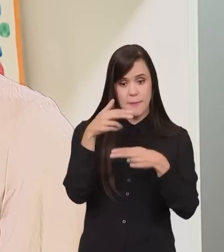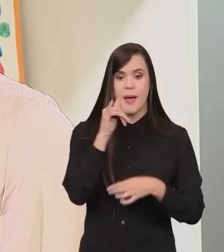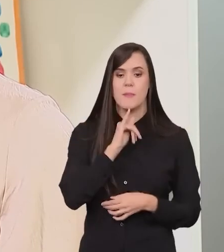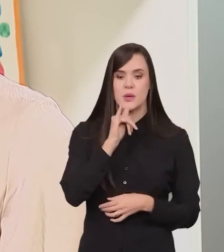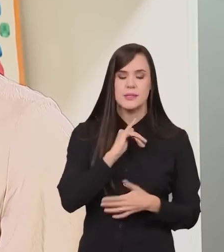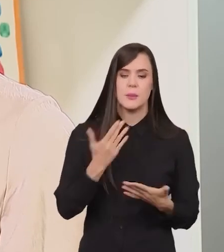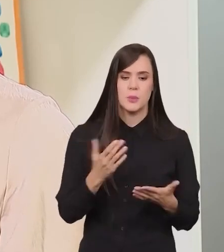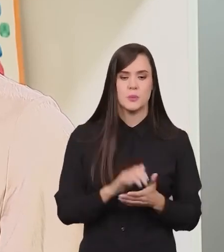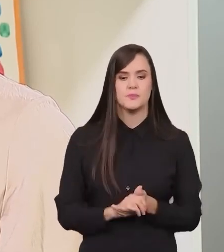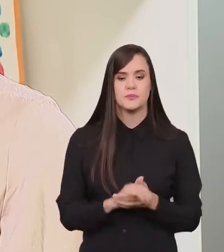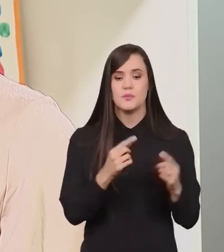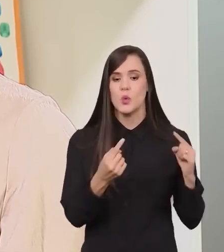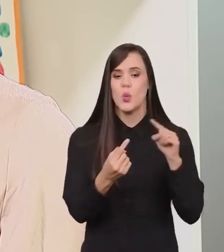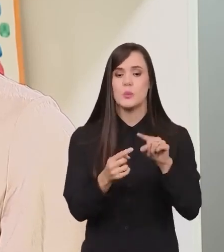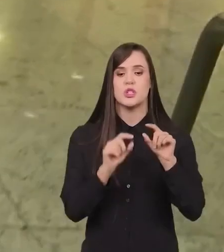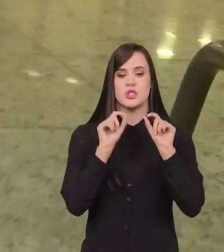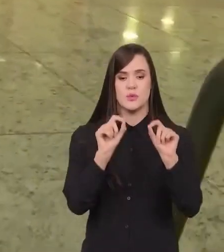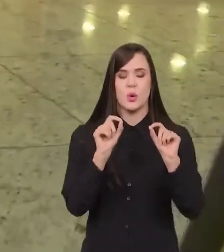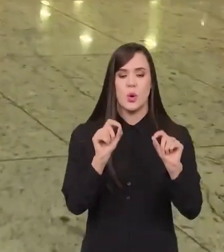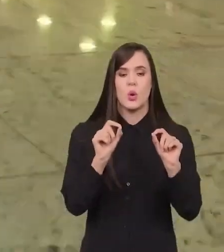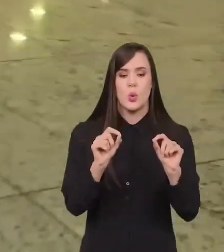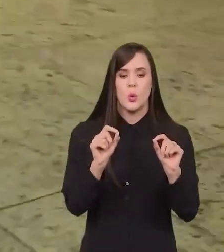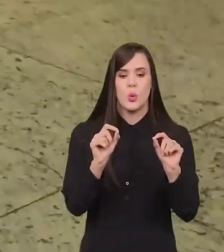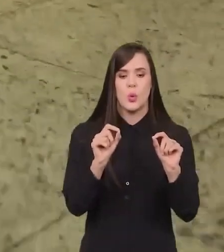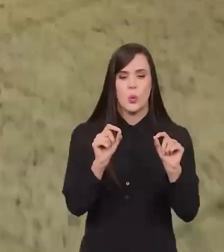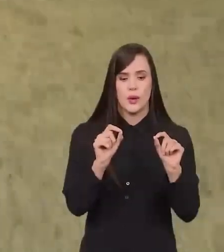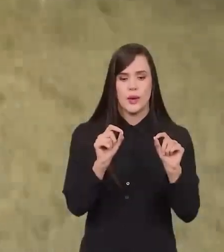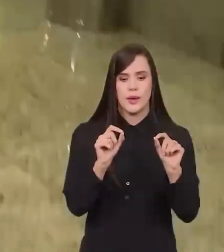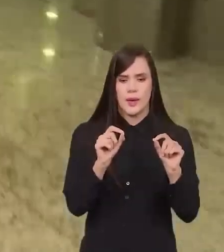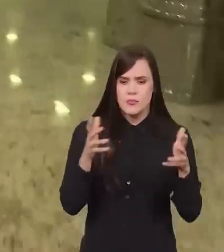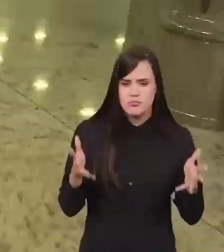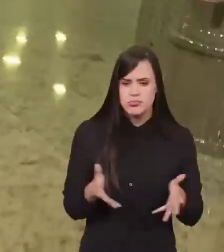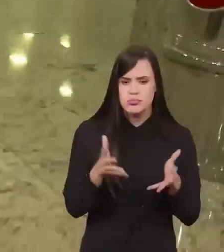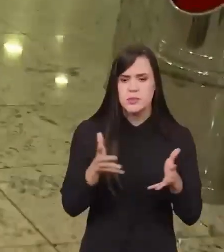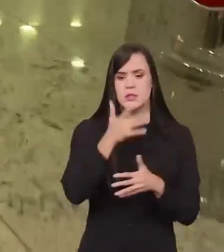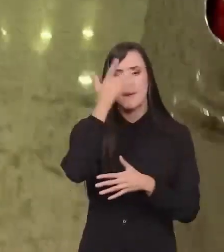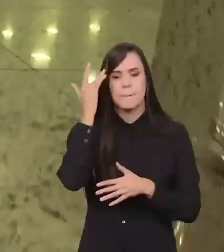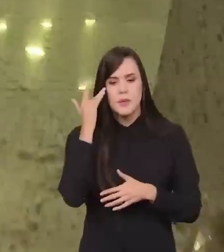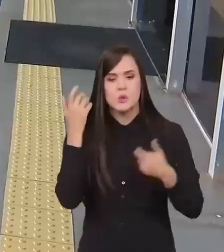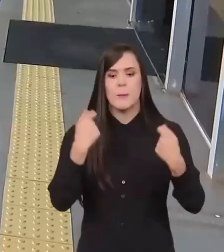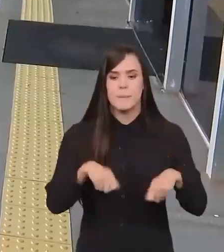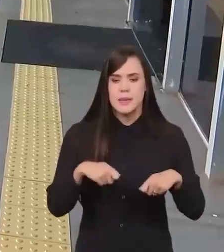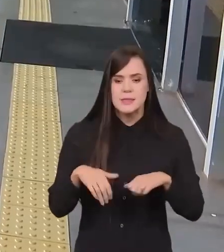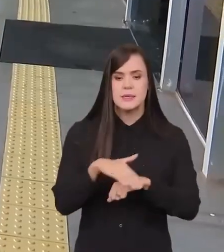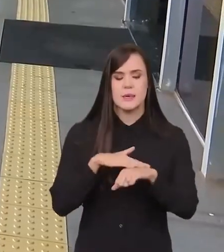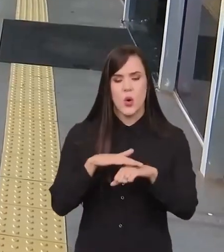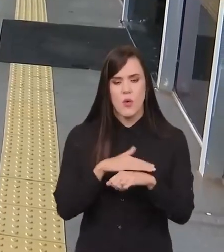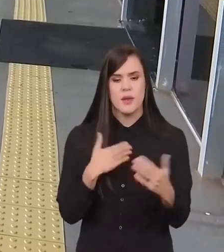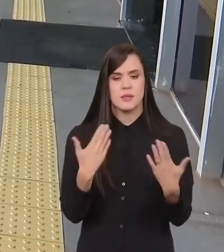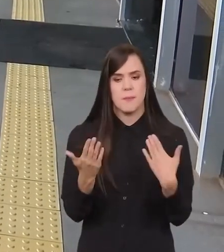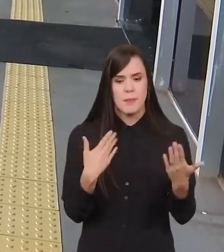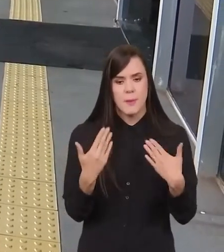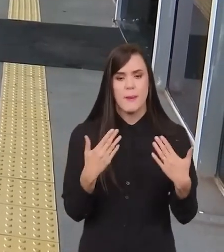que visa fazer essa incidência, né, com quem precisa. As conversas que a gente tem tido